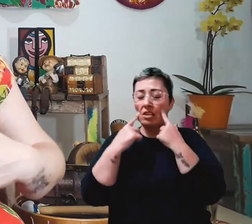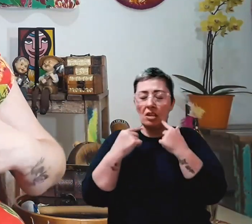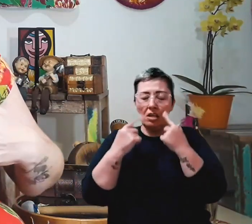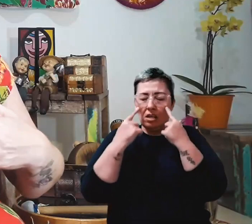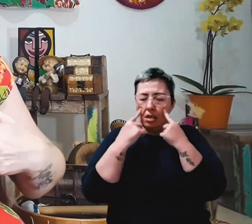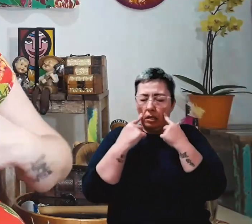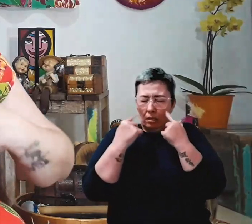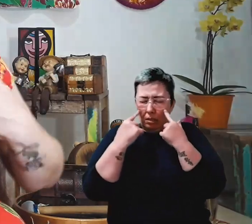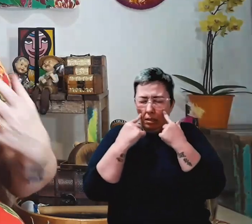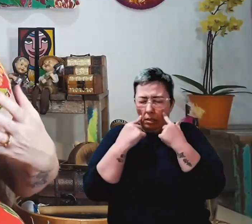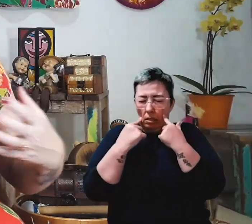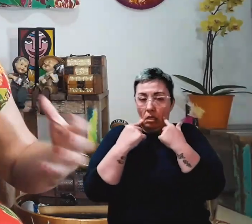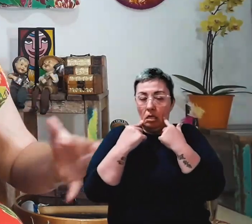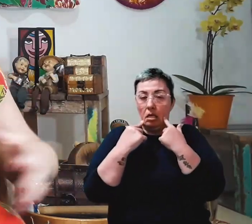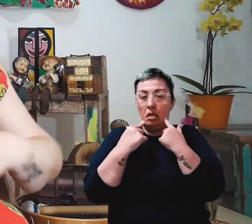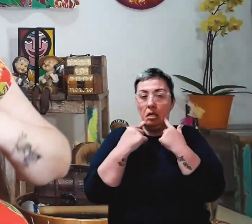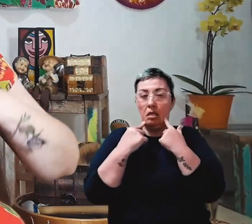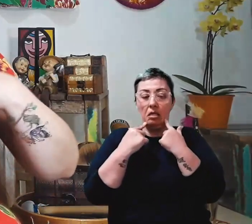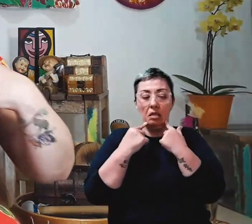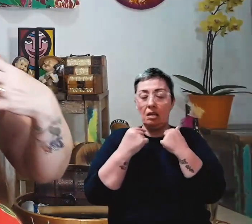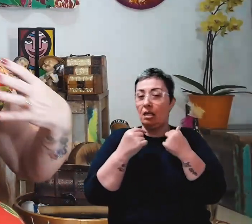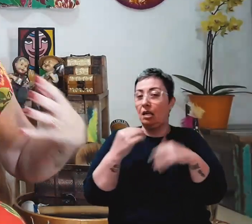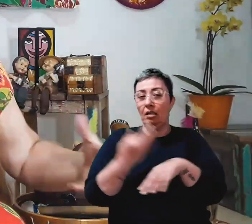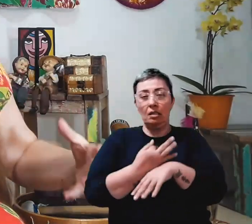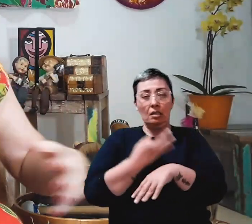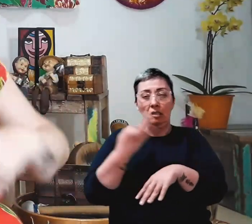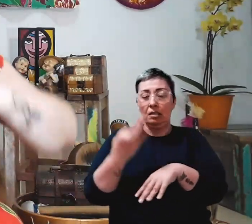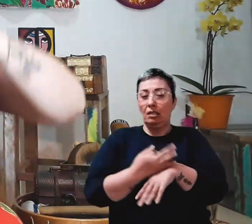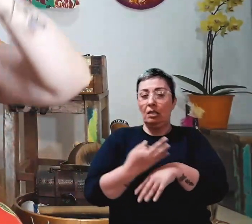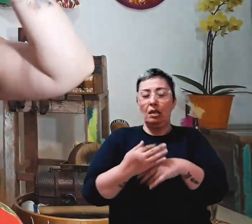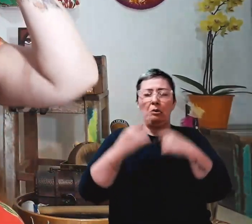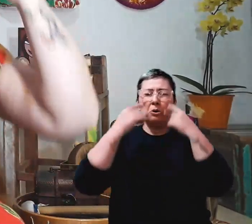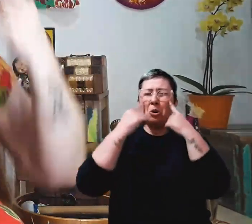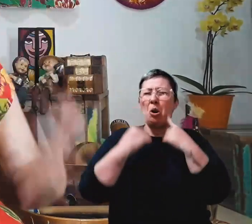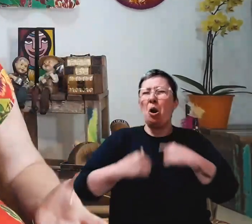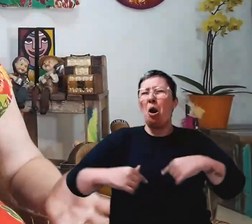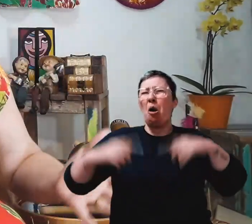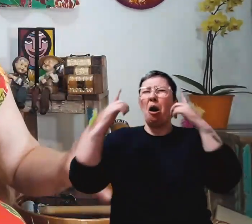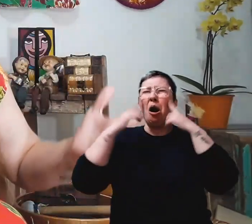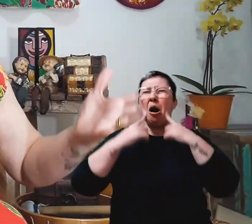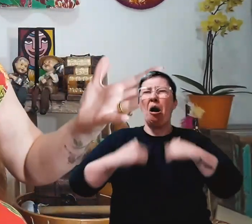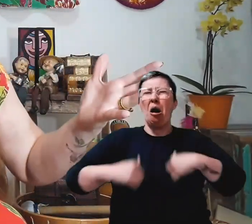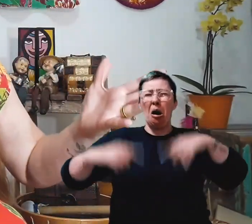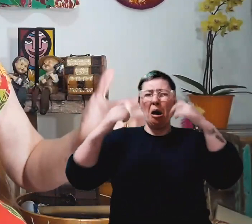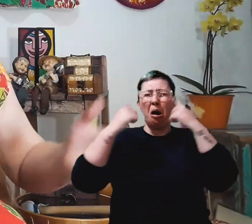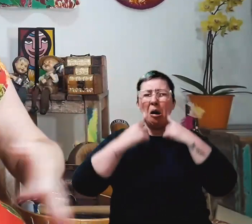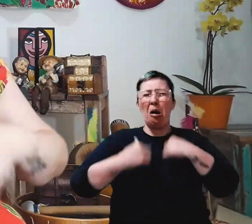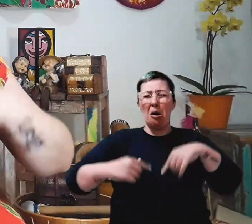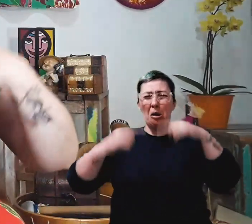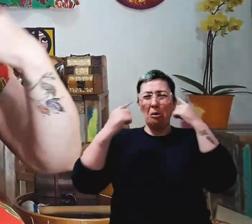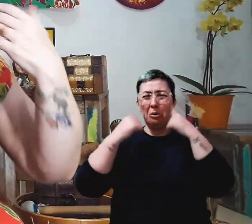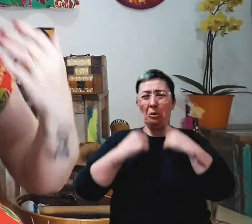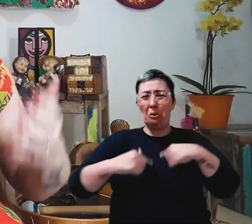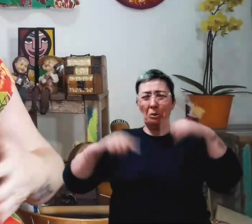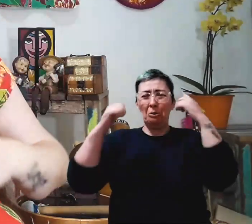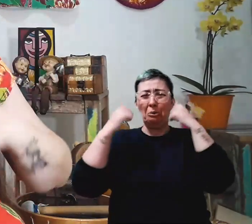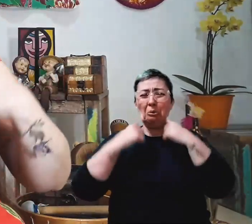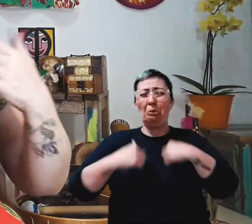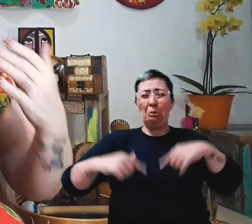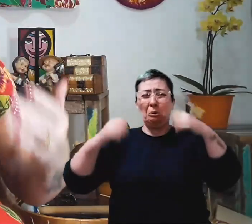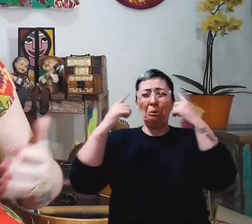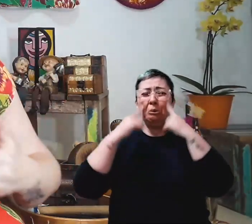grande que ela não se aguentou mais e começou a chorar.